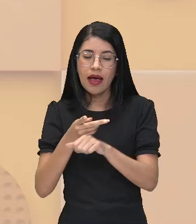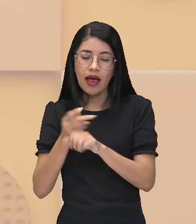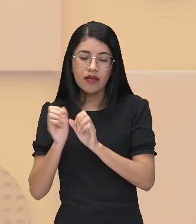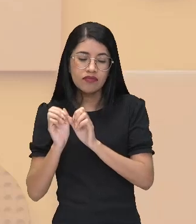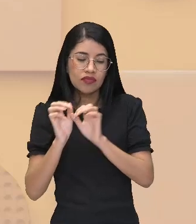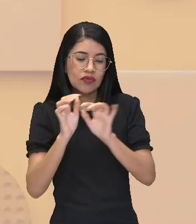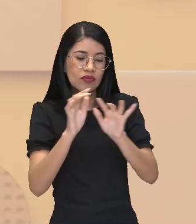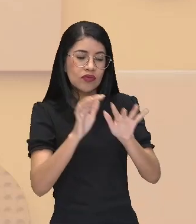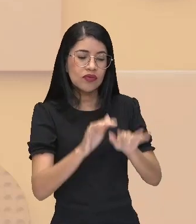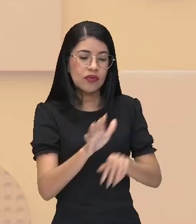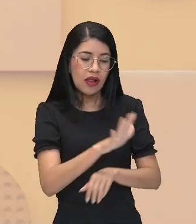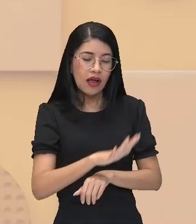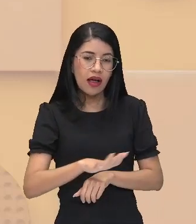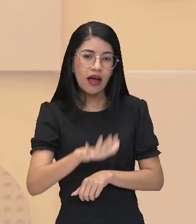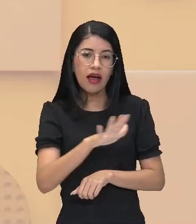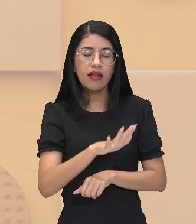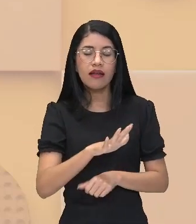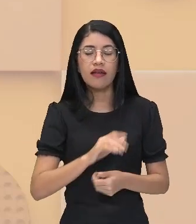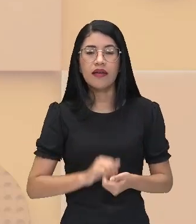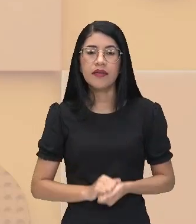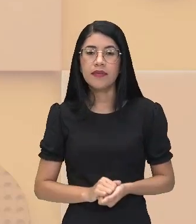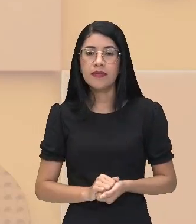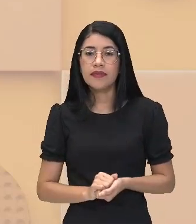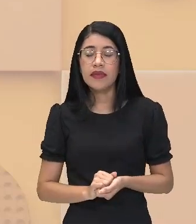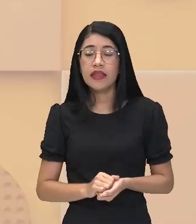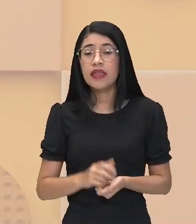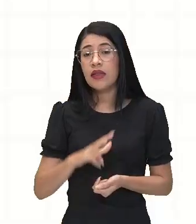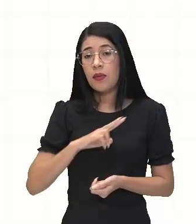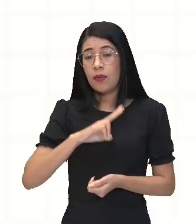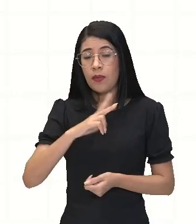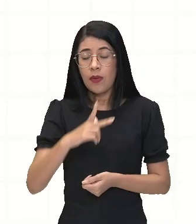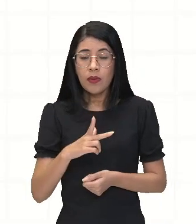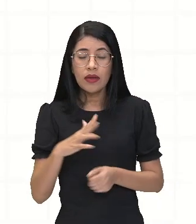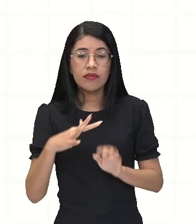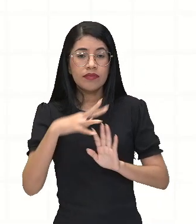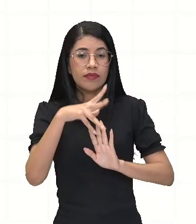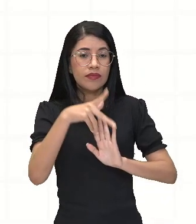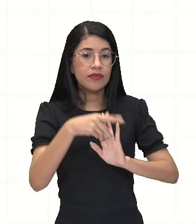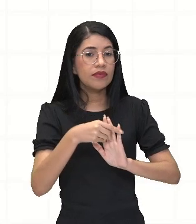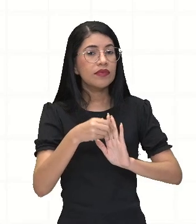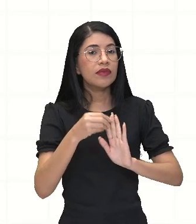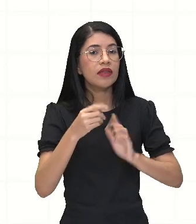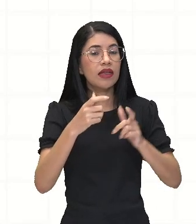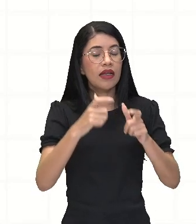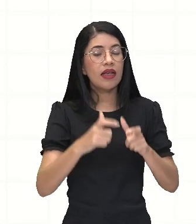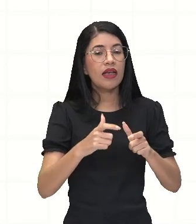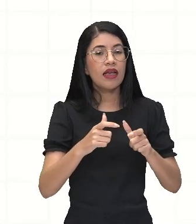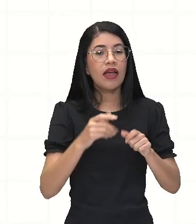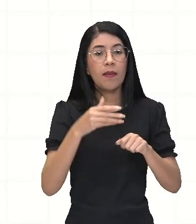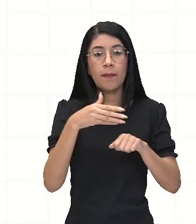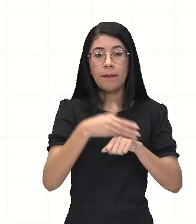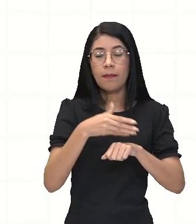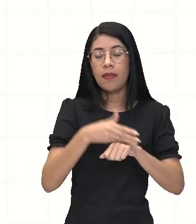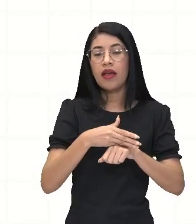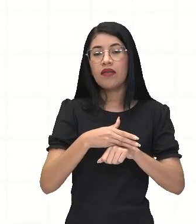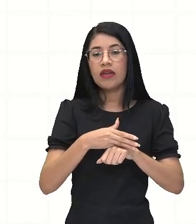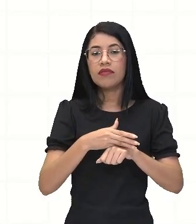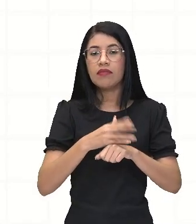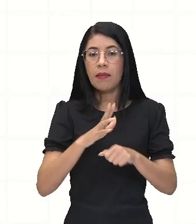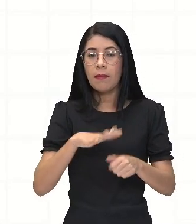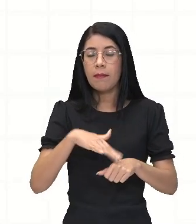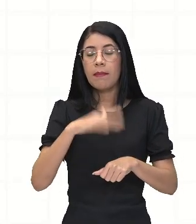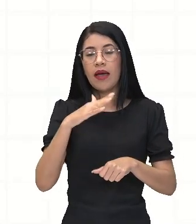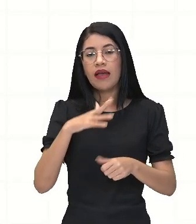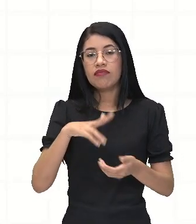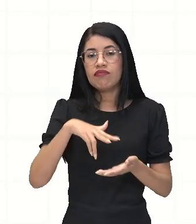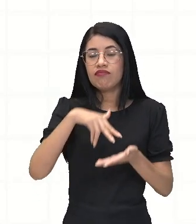invadir esse território. E aí a presença portuguesa na Amazônia vai se tornar mais atuante. Então nós